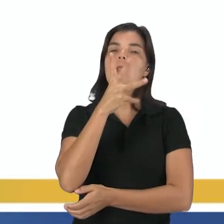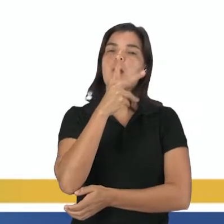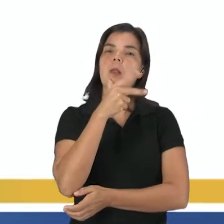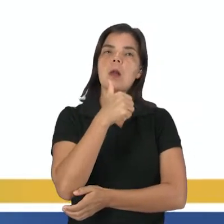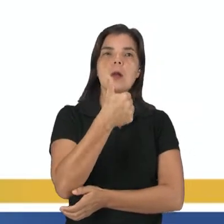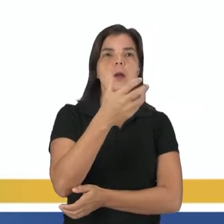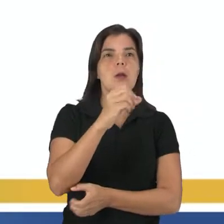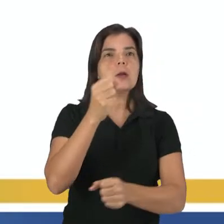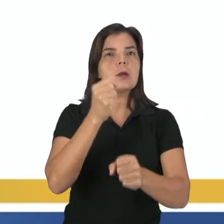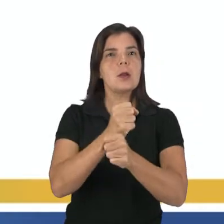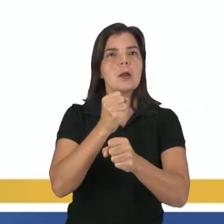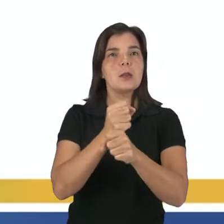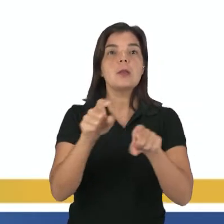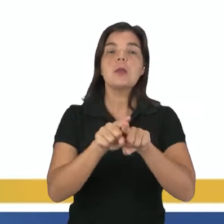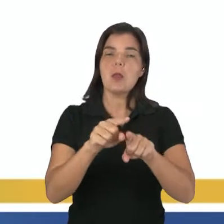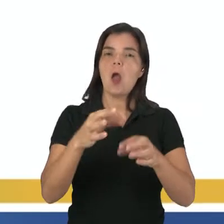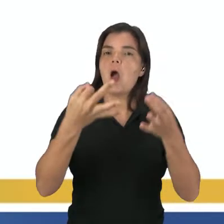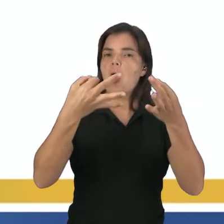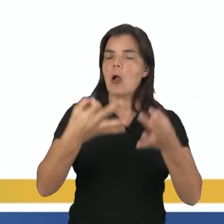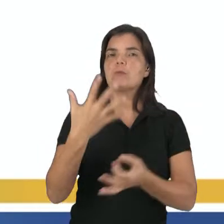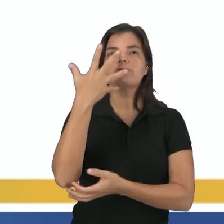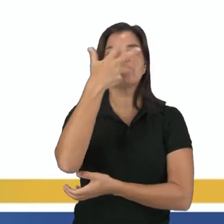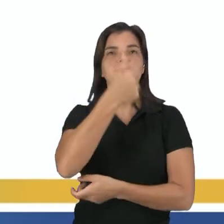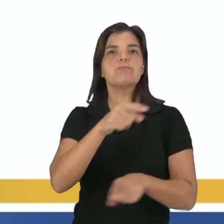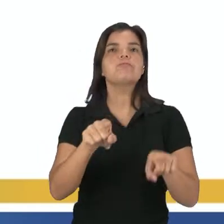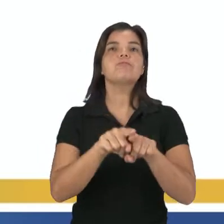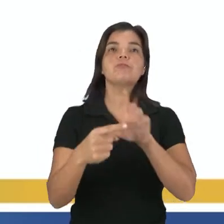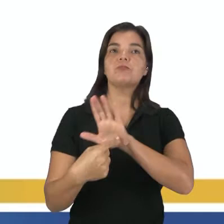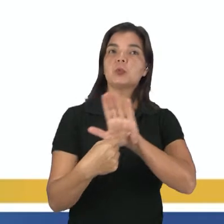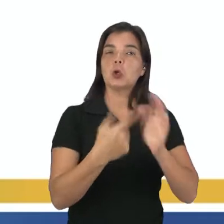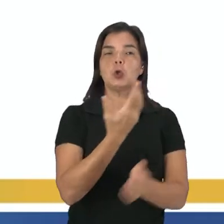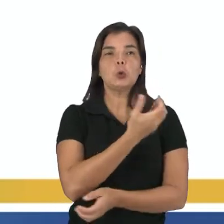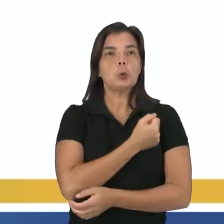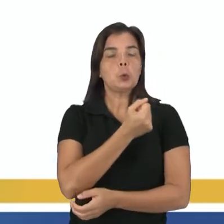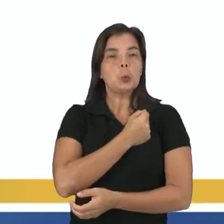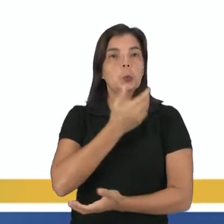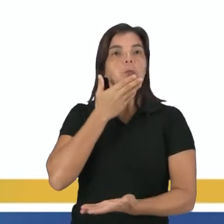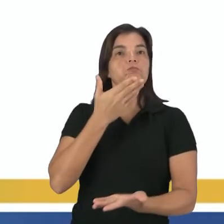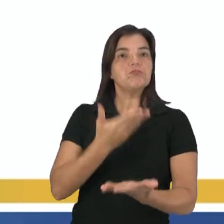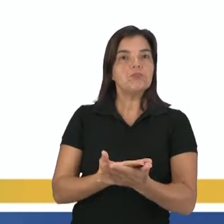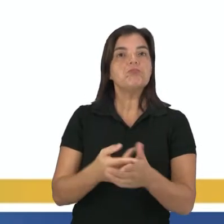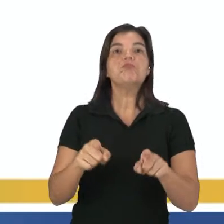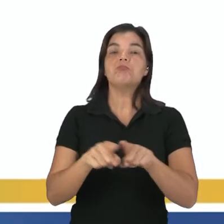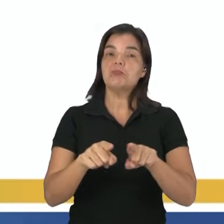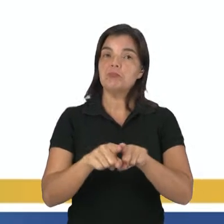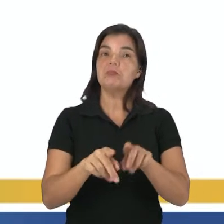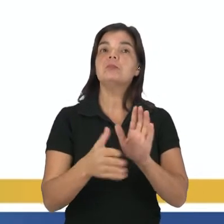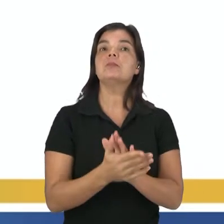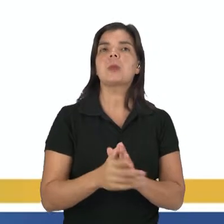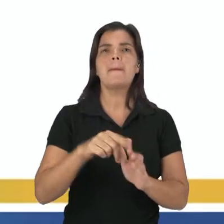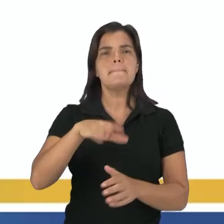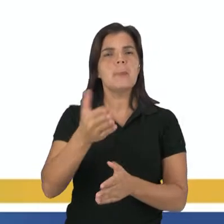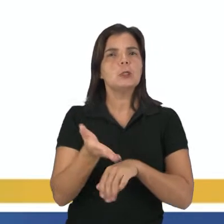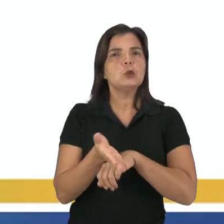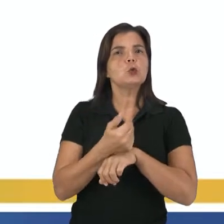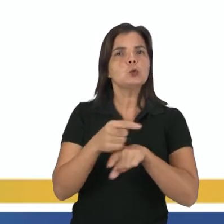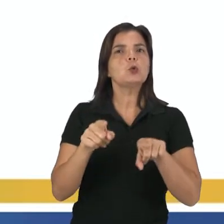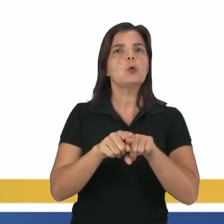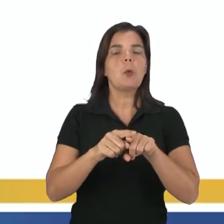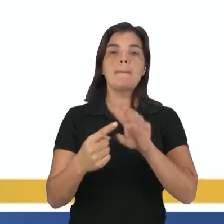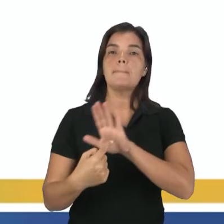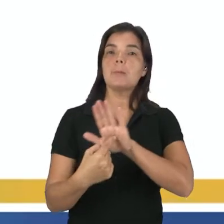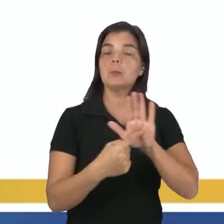anos, chamada Real Beleza, também traz números impressionantes. A edição mais